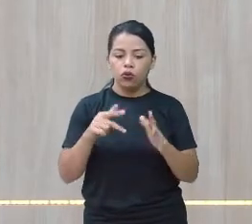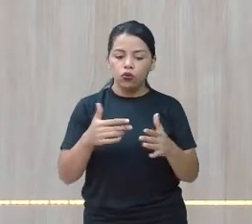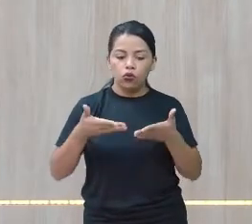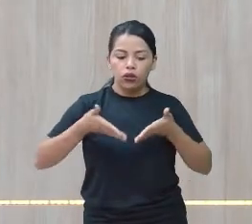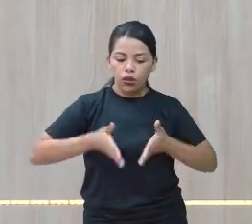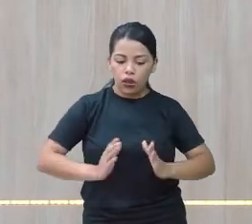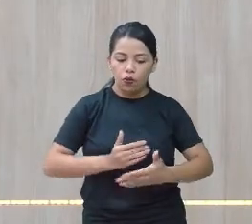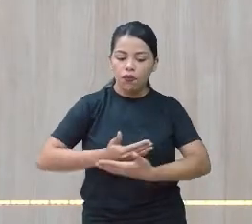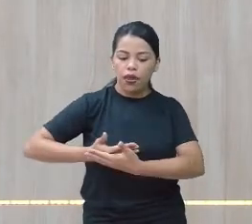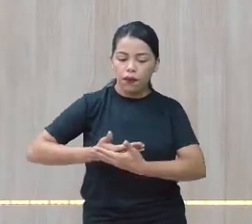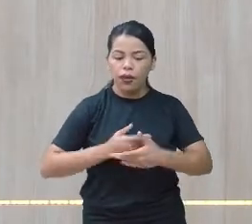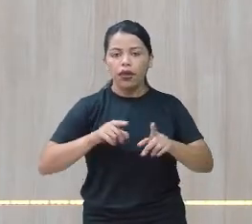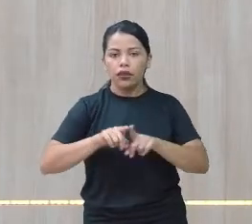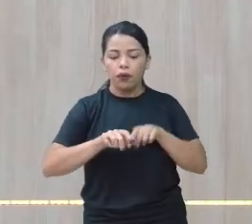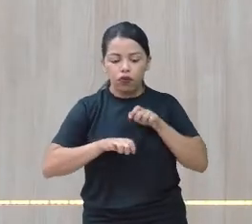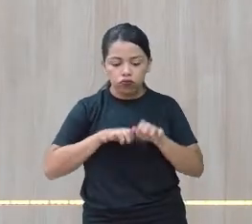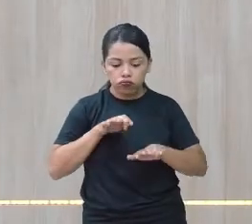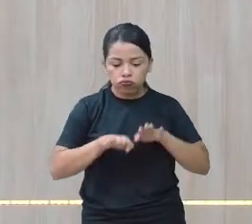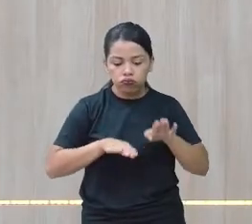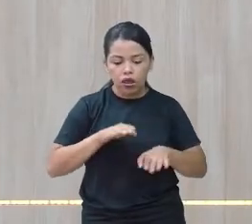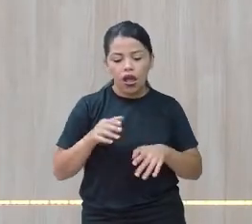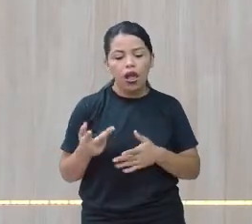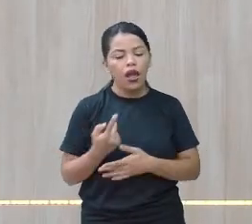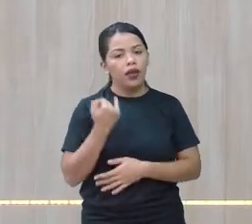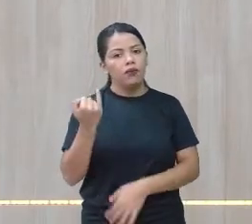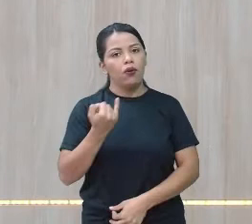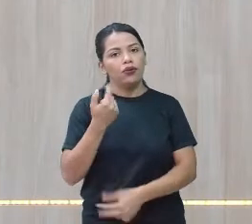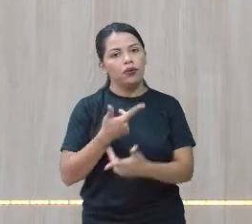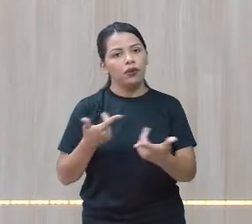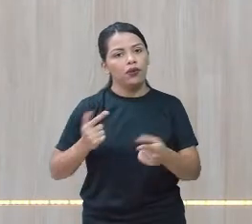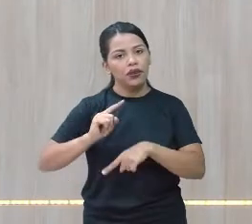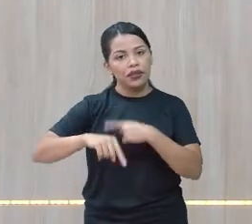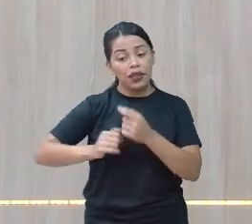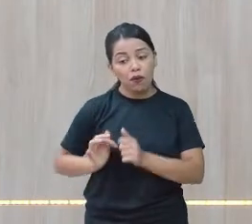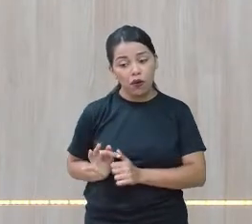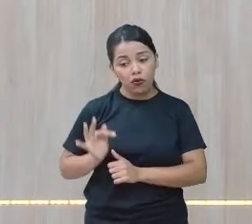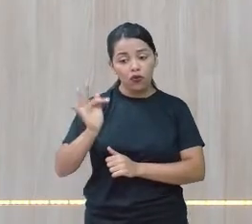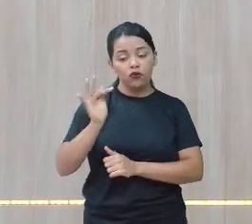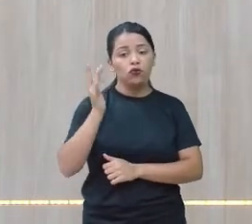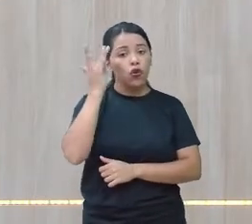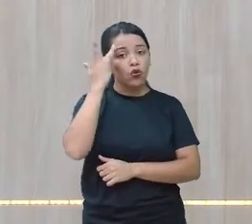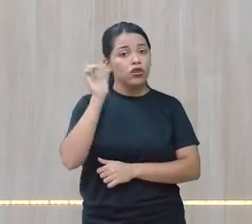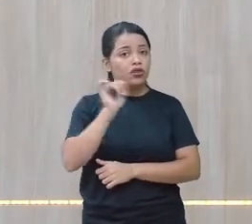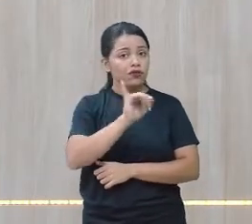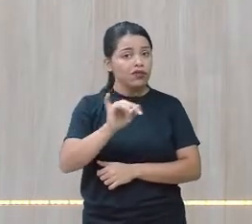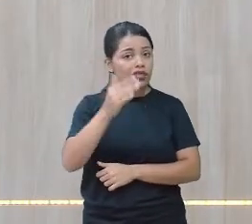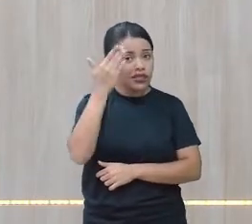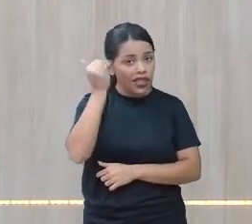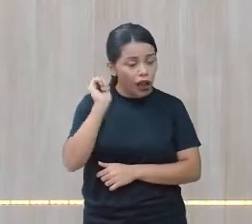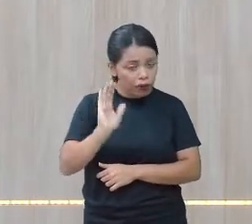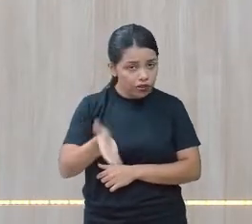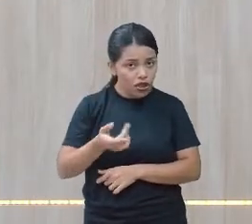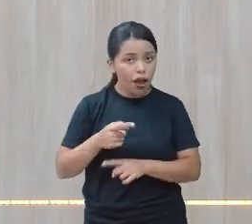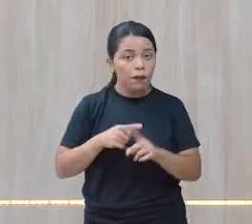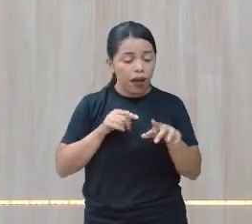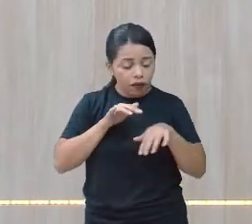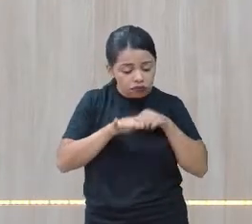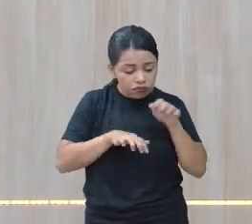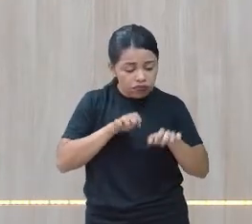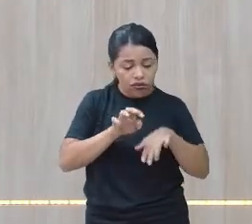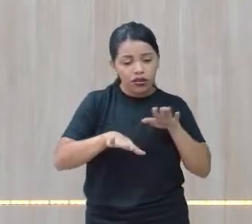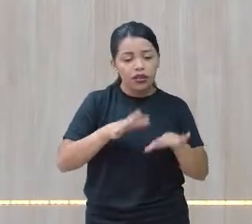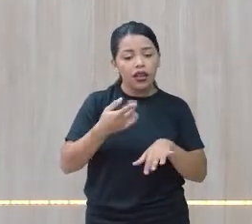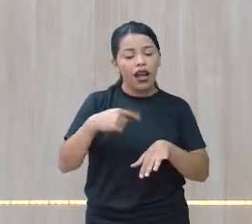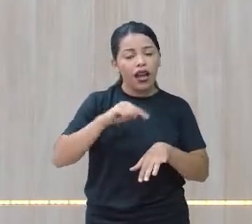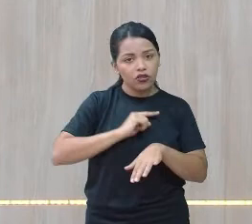para outras que vão acontecer no futuro. Não sei se vocês sabiam, mas esse ato aí, olha, essa maneira aí, nós criamos